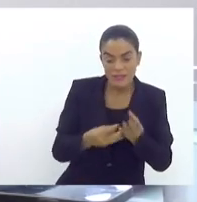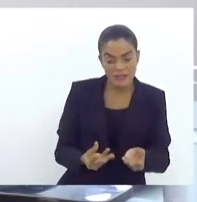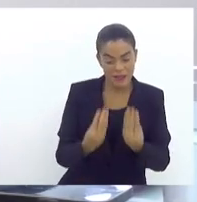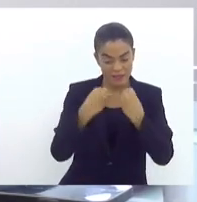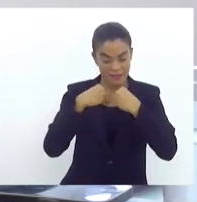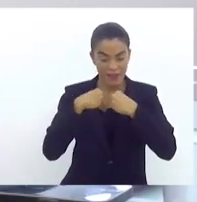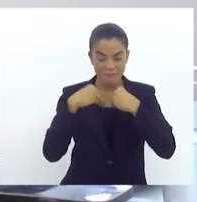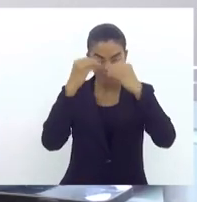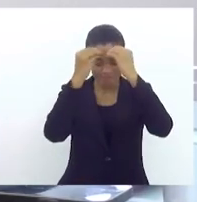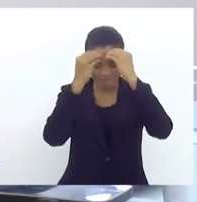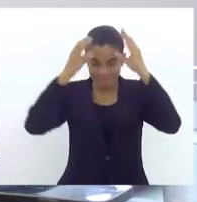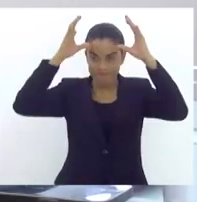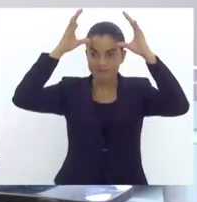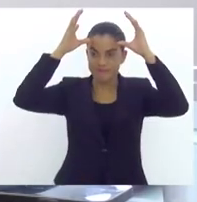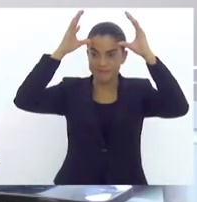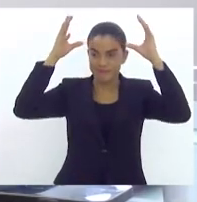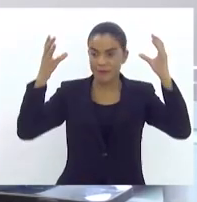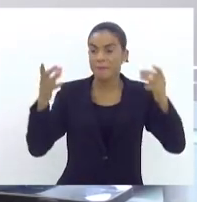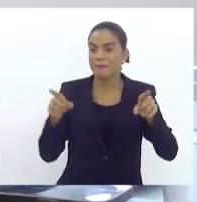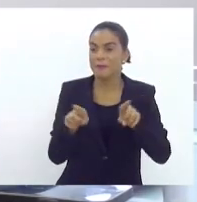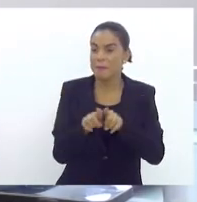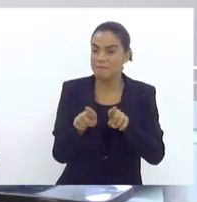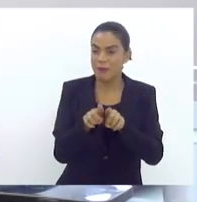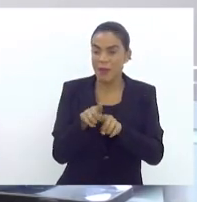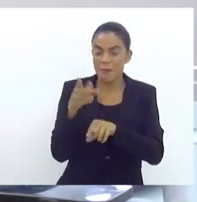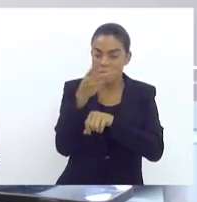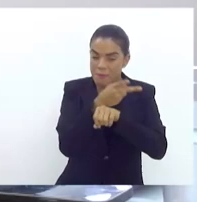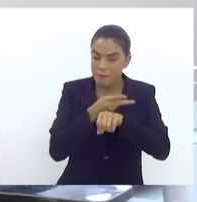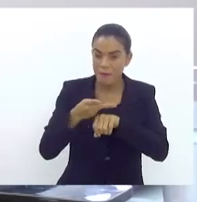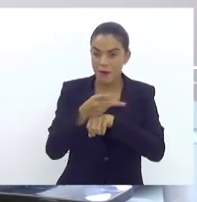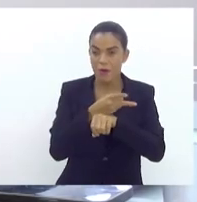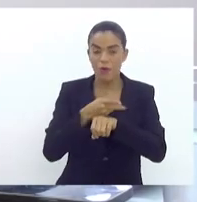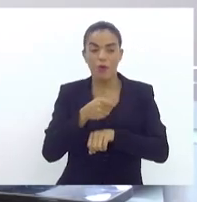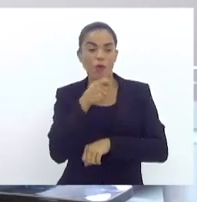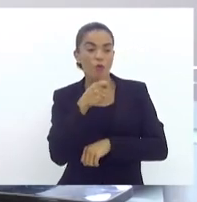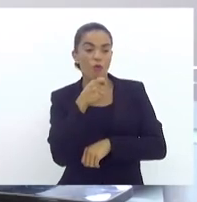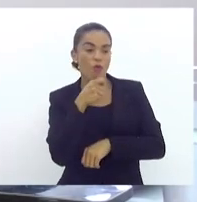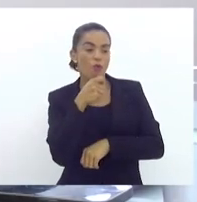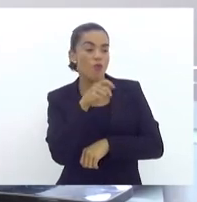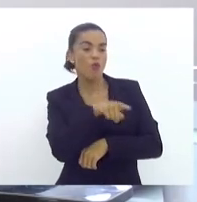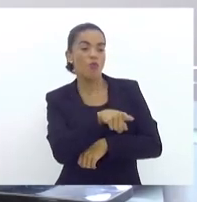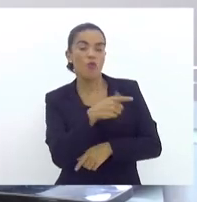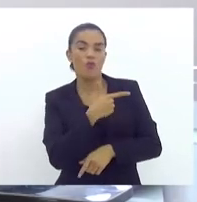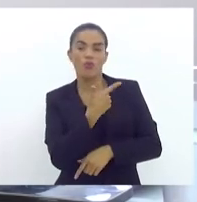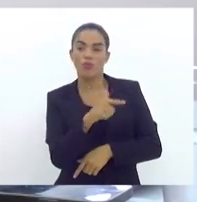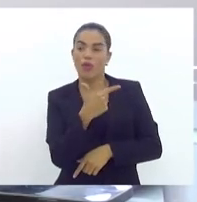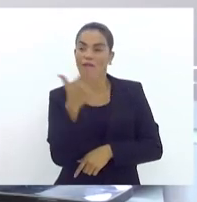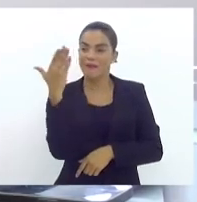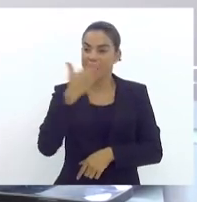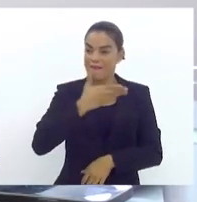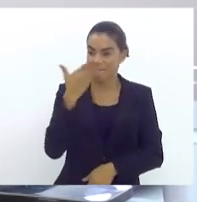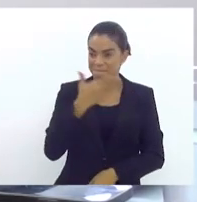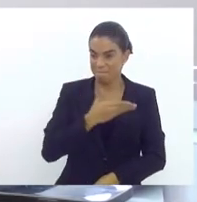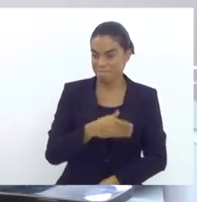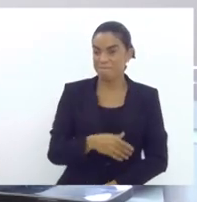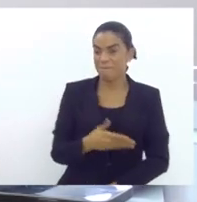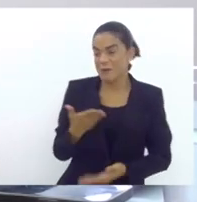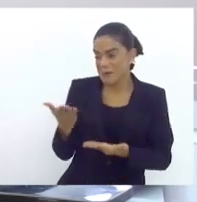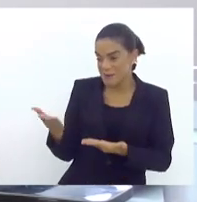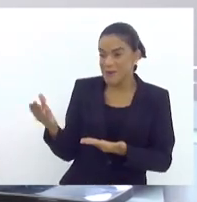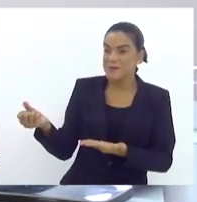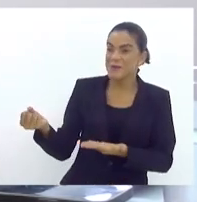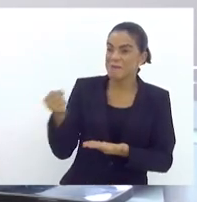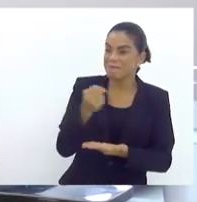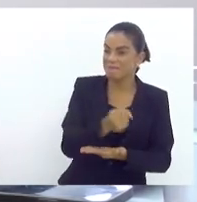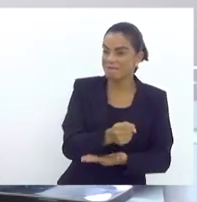né traz o o a busca do que ainda não é visto por todos e é o que o senhor